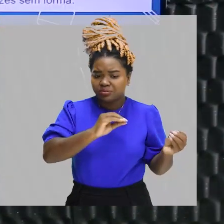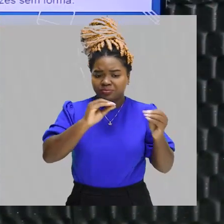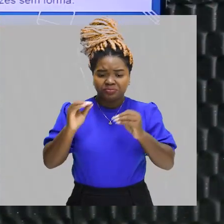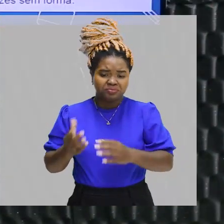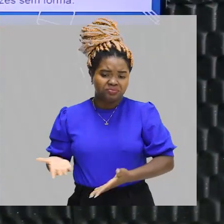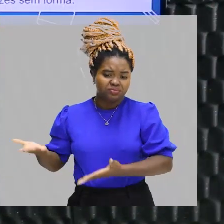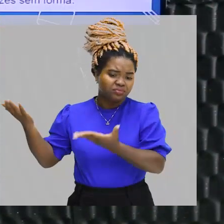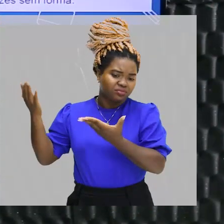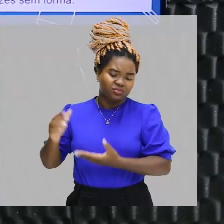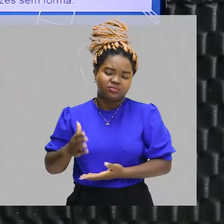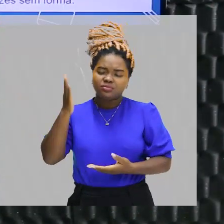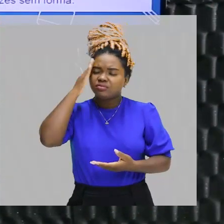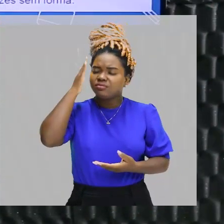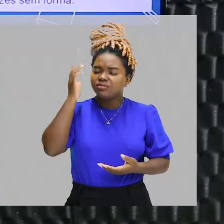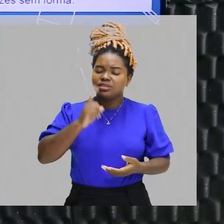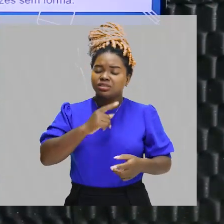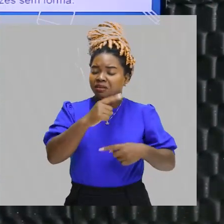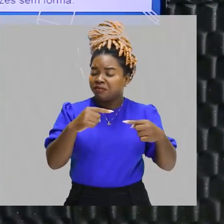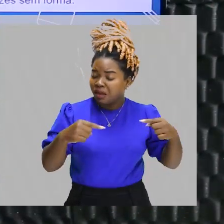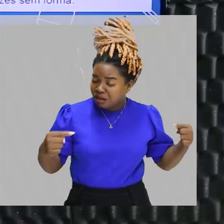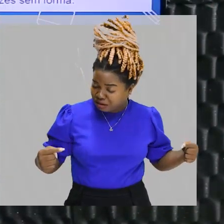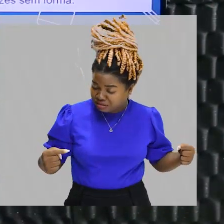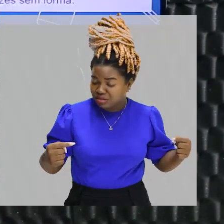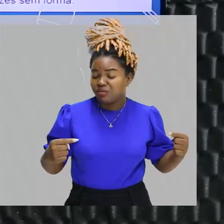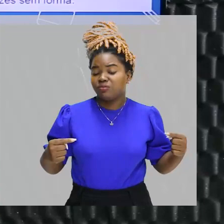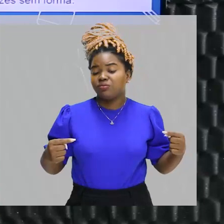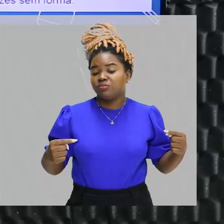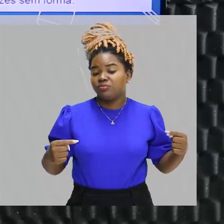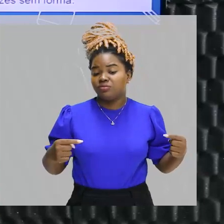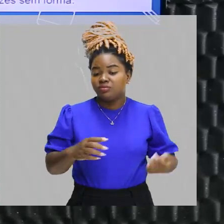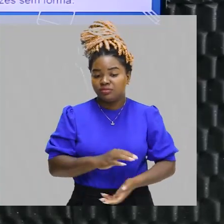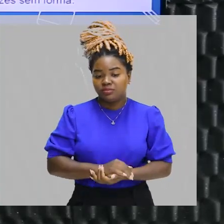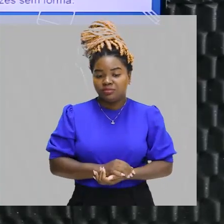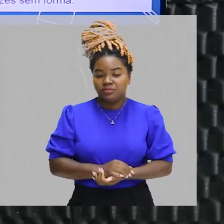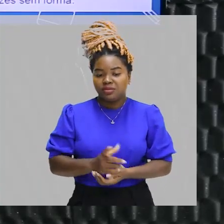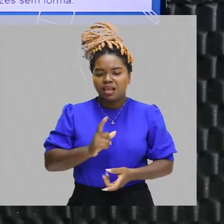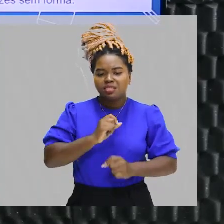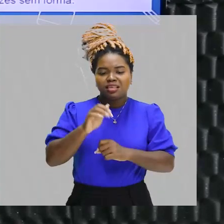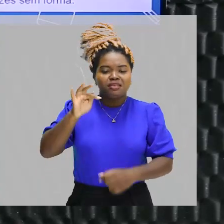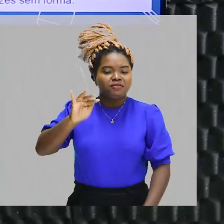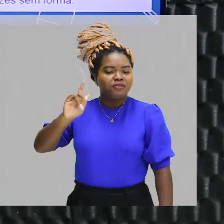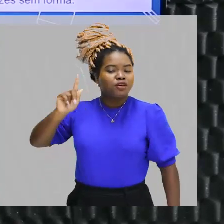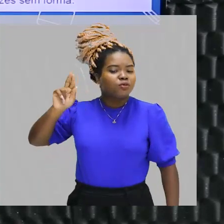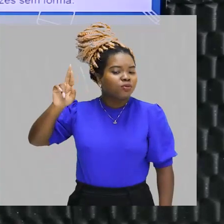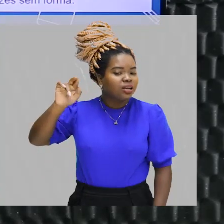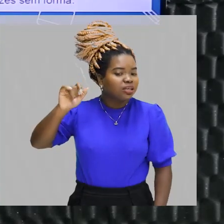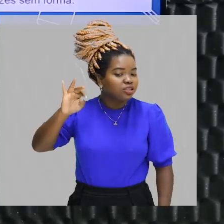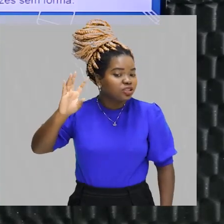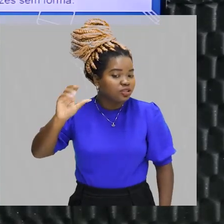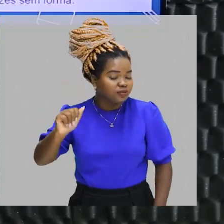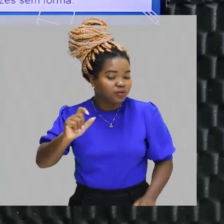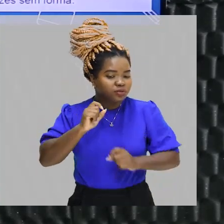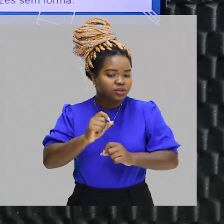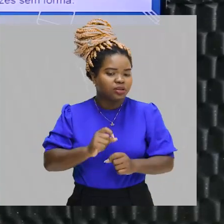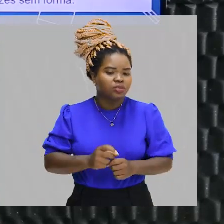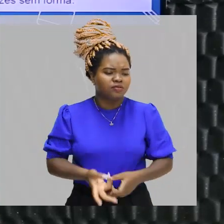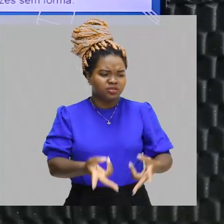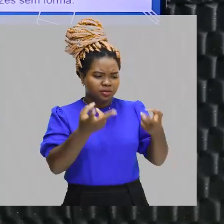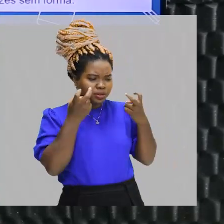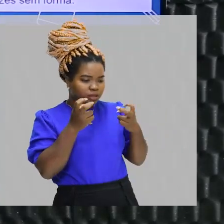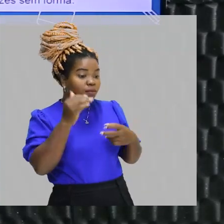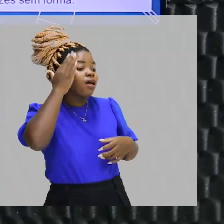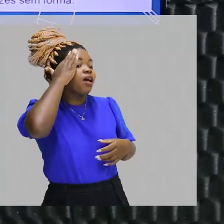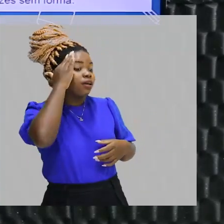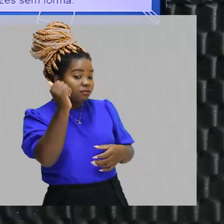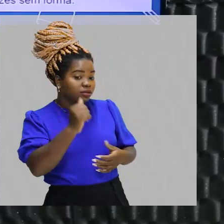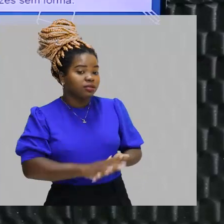e aí entender que a gente tem variações bem nítidas, mas inúmeras outras. Figurativas, aquela escultura que tu olha, tu sabe o que que é.